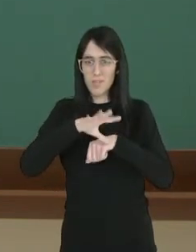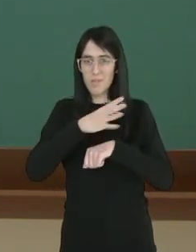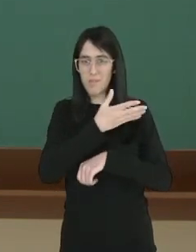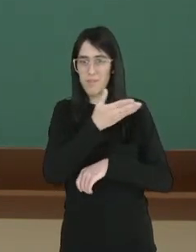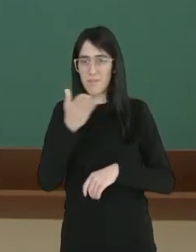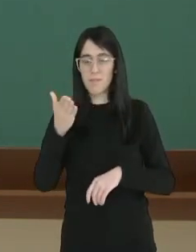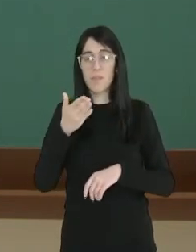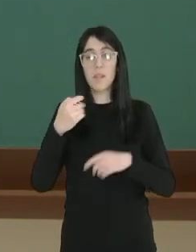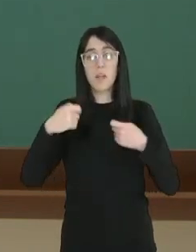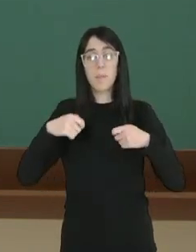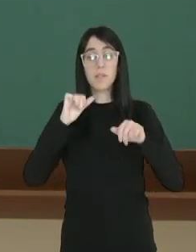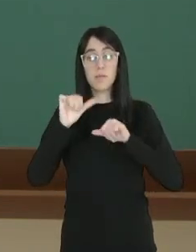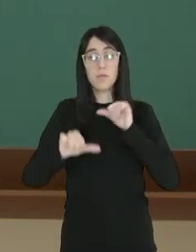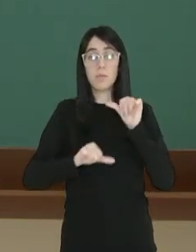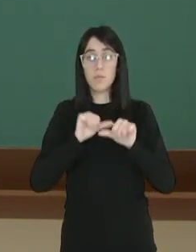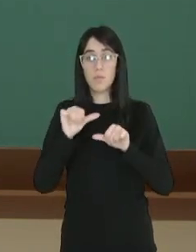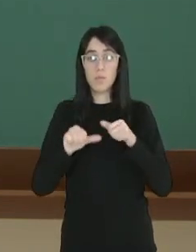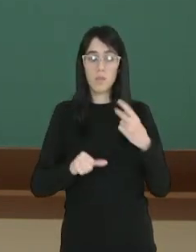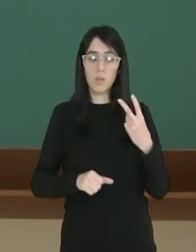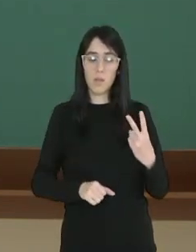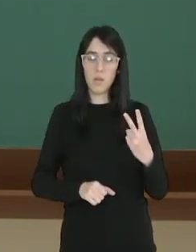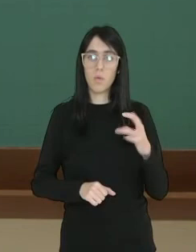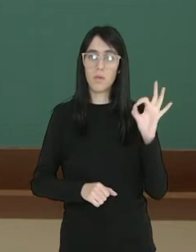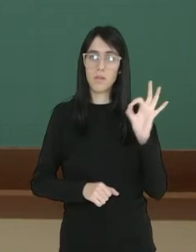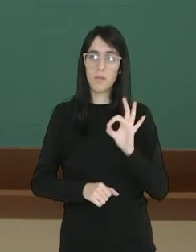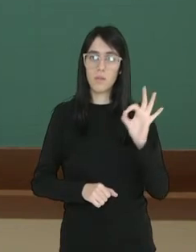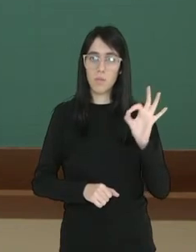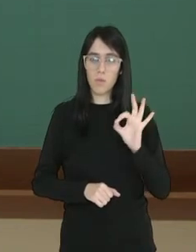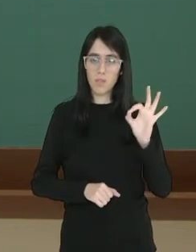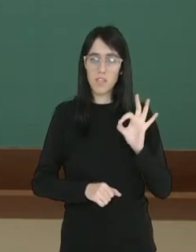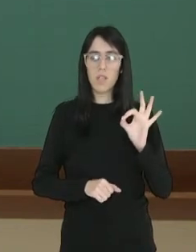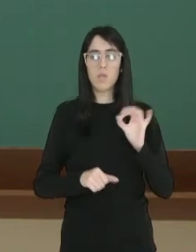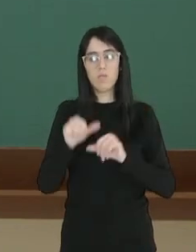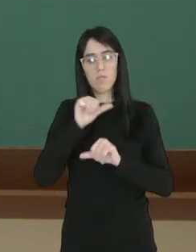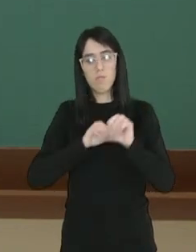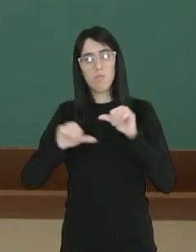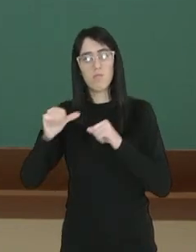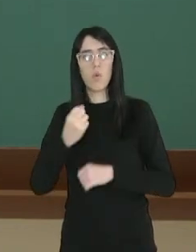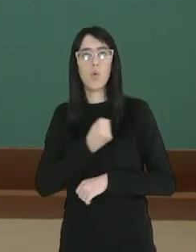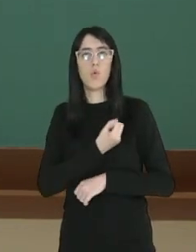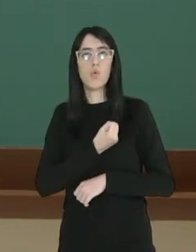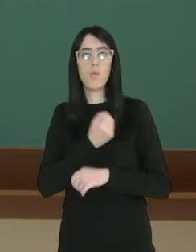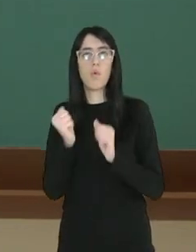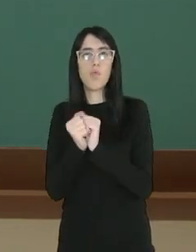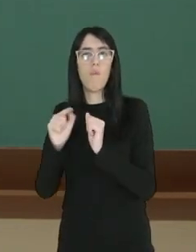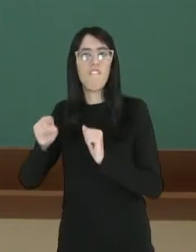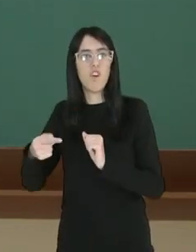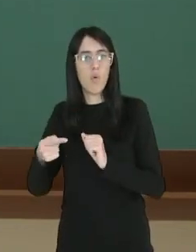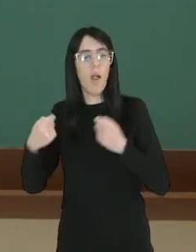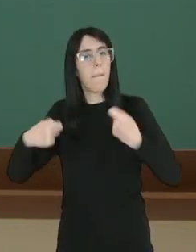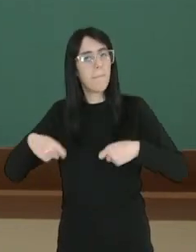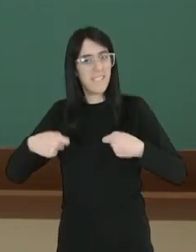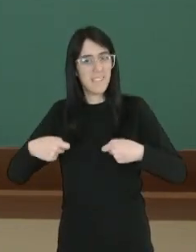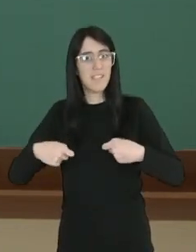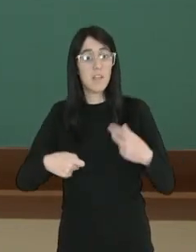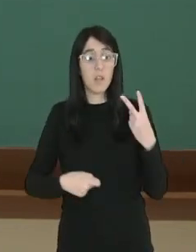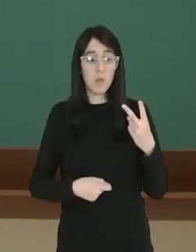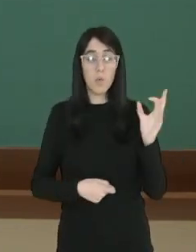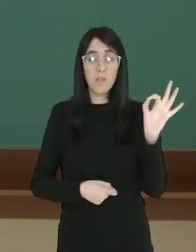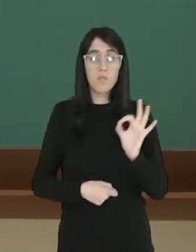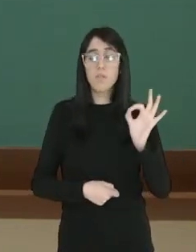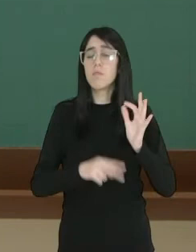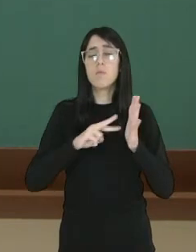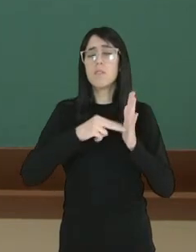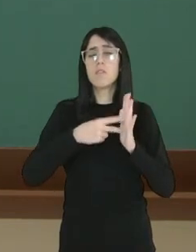esse 2% em número decimal. Como que transforma, professora? 2%, porcentagem já diz, é divisão